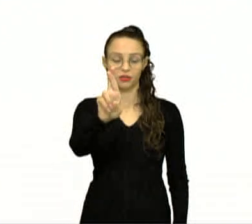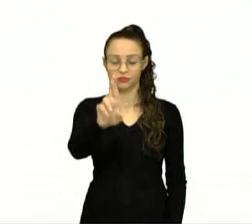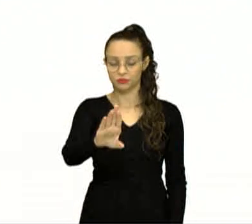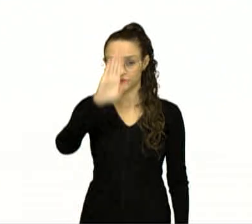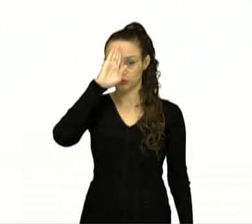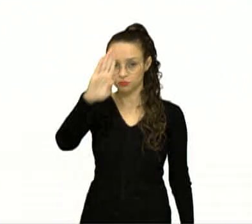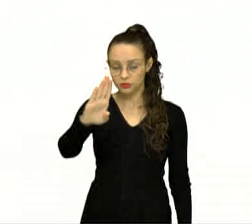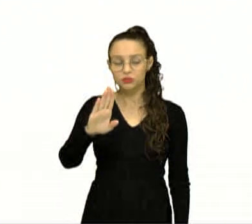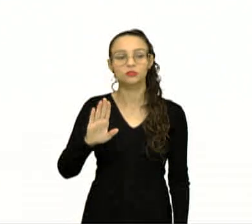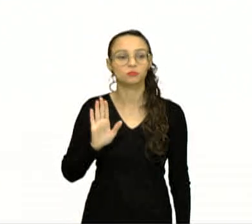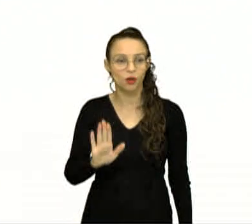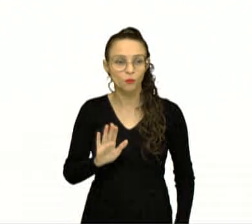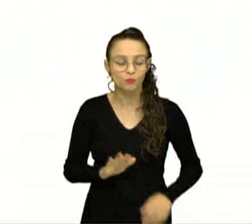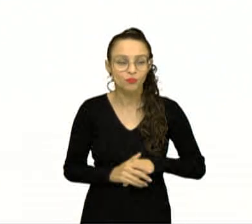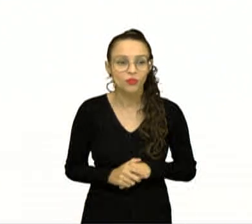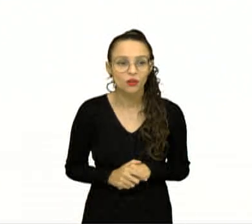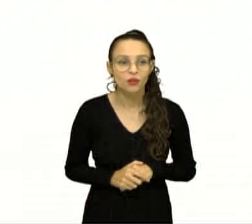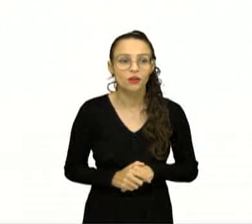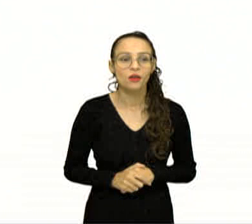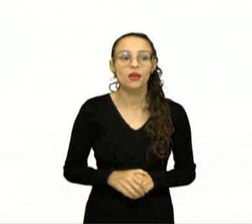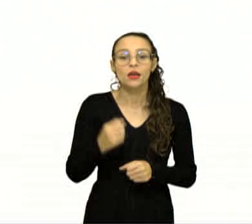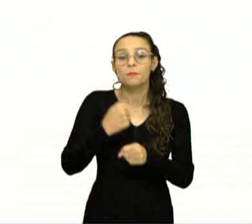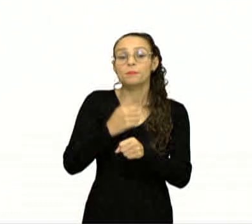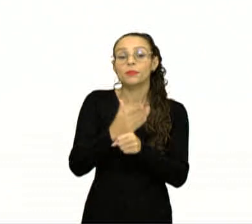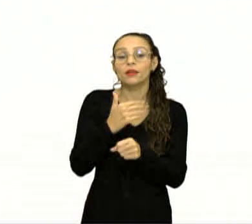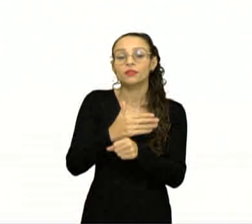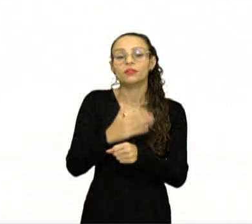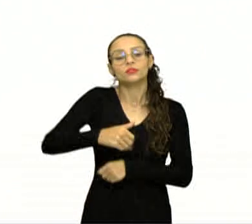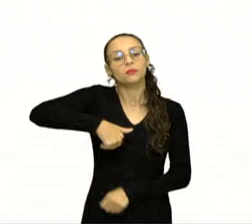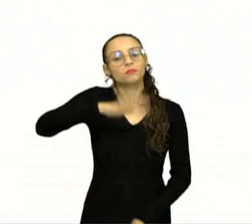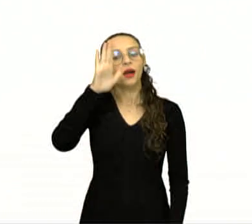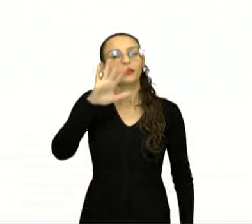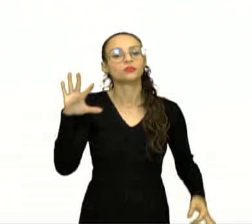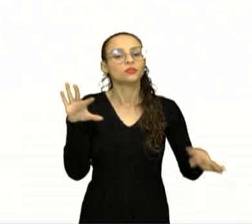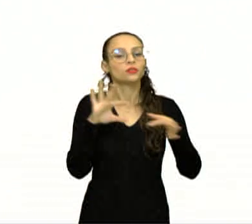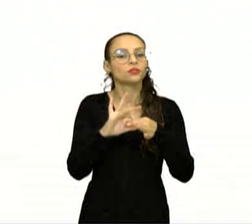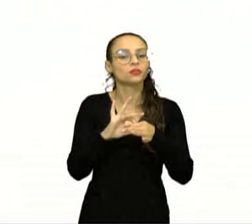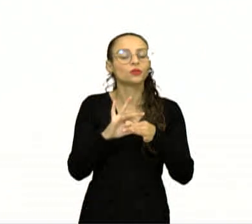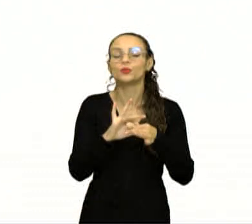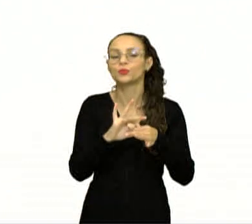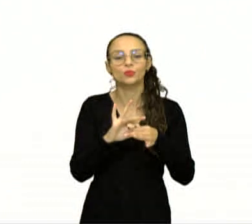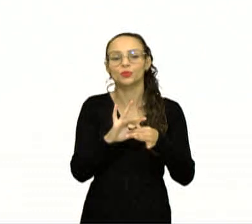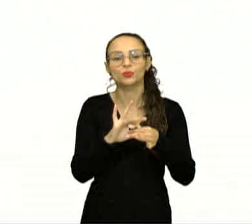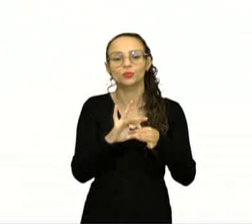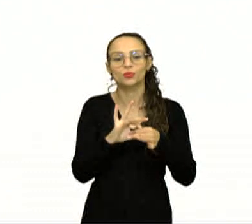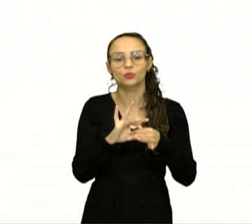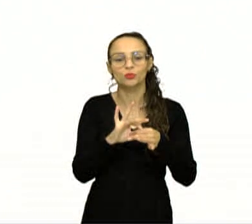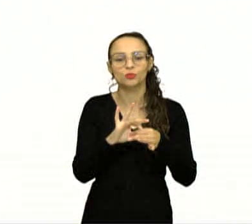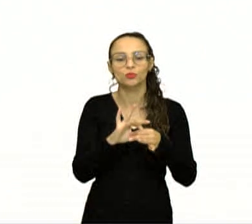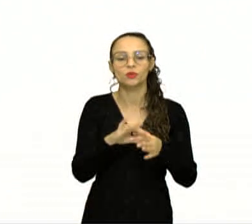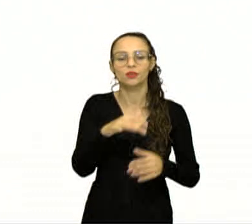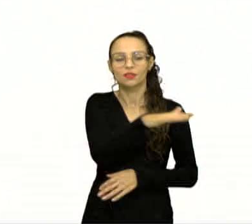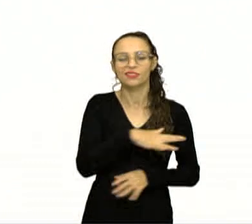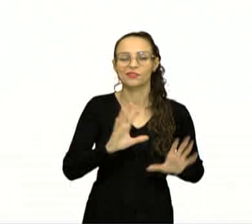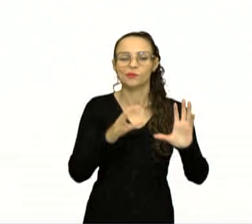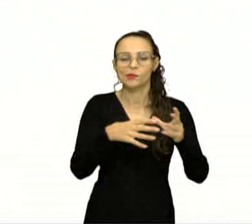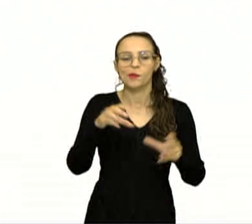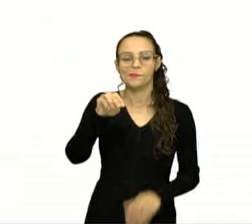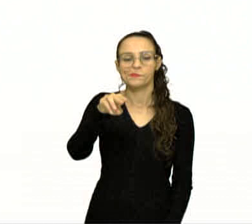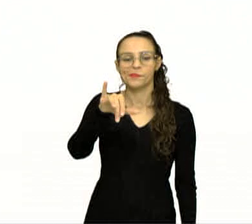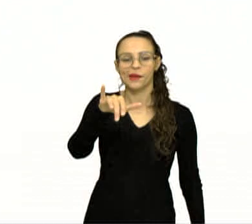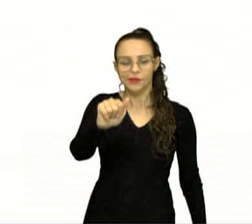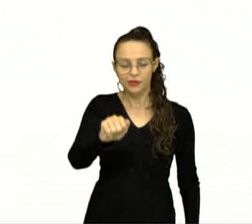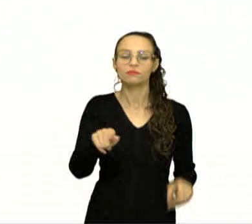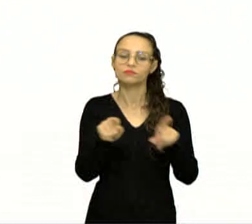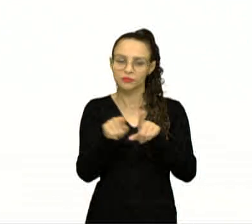mais concentrado na América Central. A batata mais, inclusive, ligado na parte dos maias, do Império Maia, mas